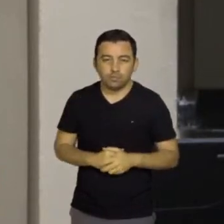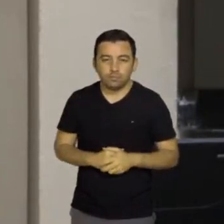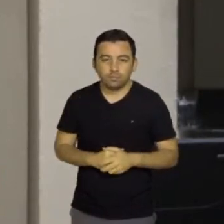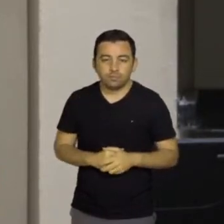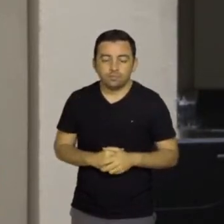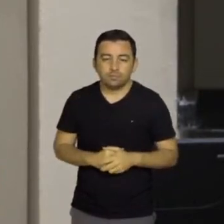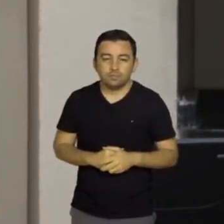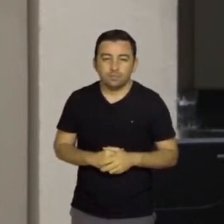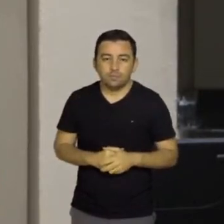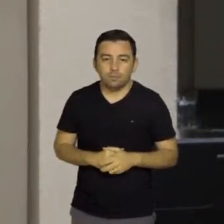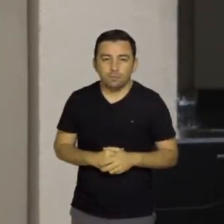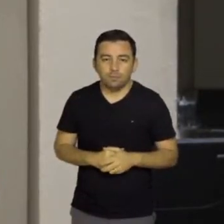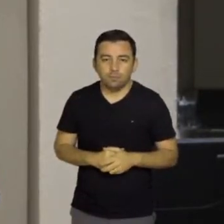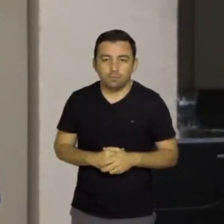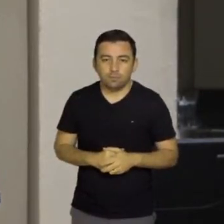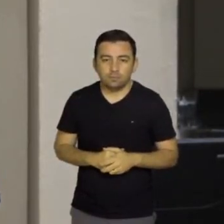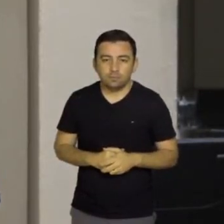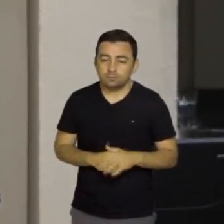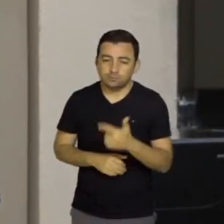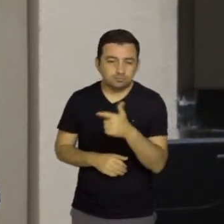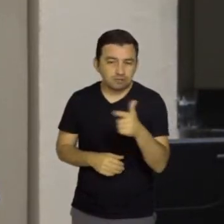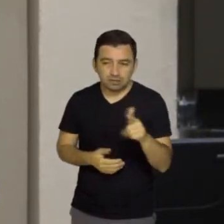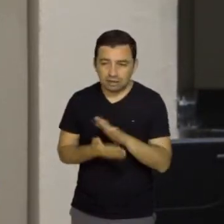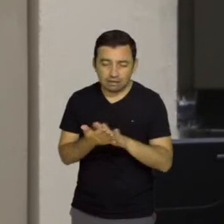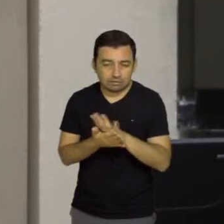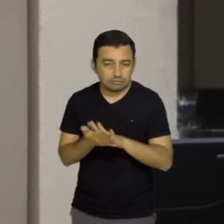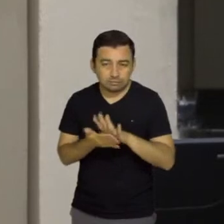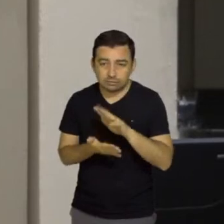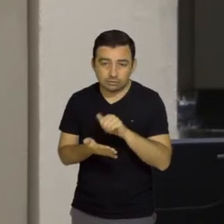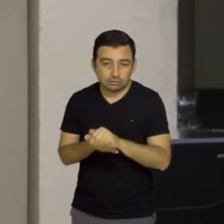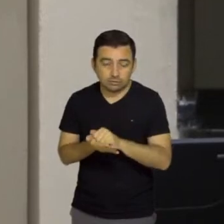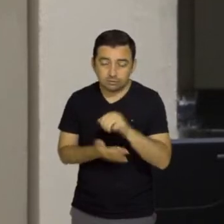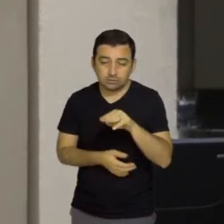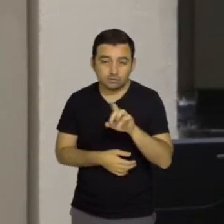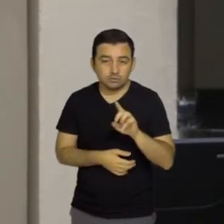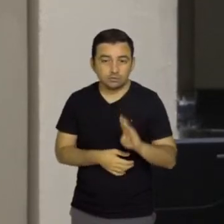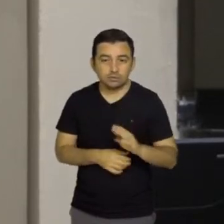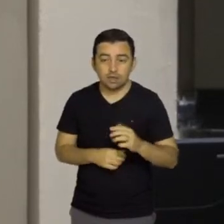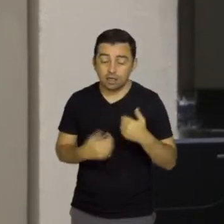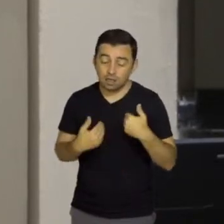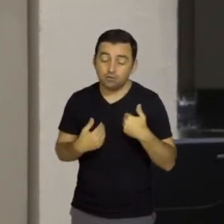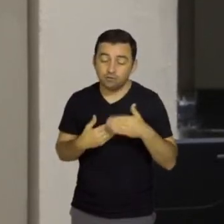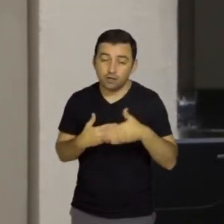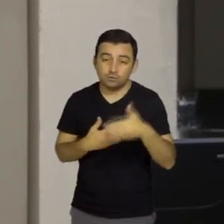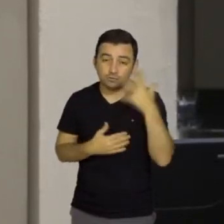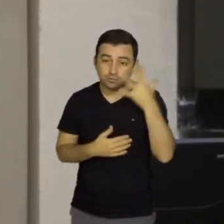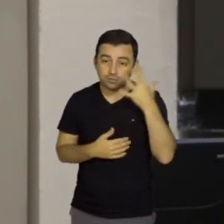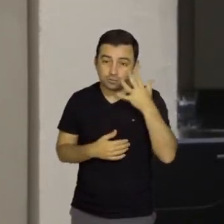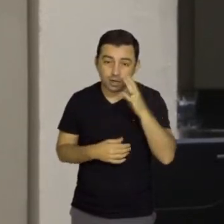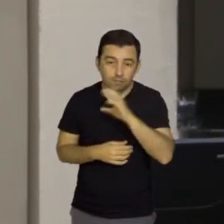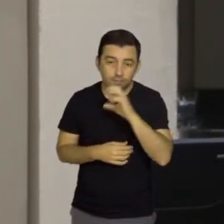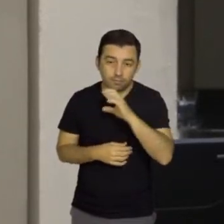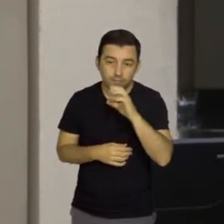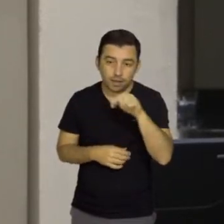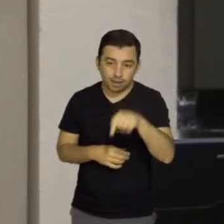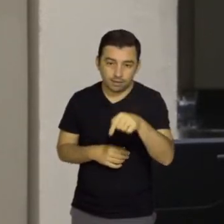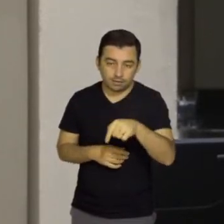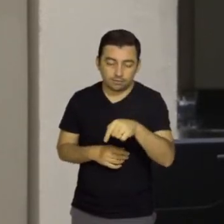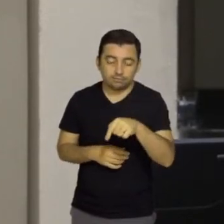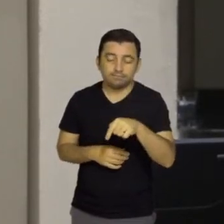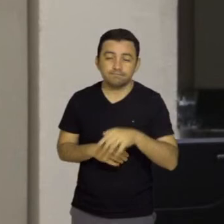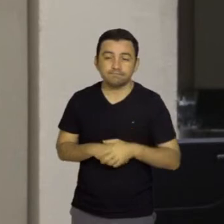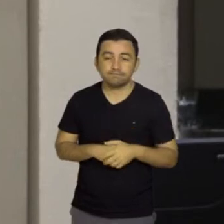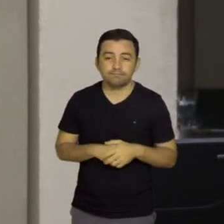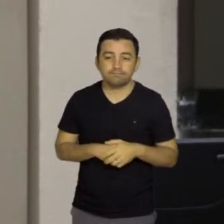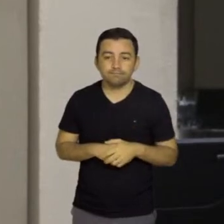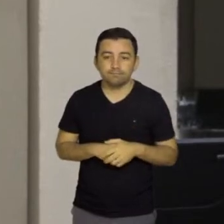Santa Catarina. Não havendo nenhum inscrito do MDB, eu farei uso da palavra de forma breve, aqui mesmo da presidência,